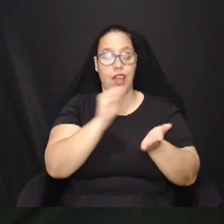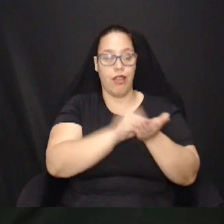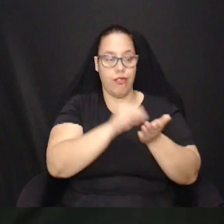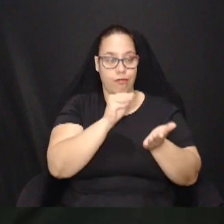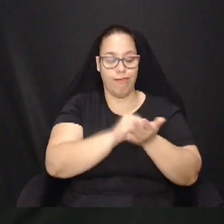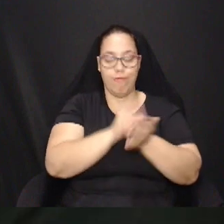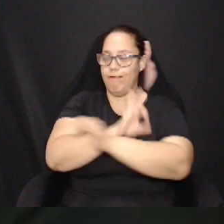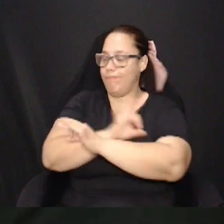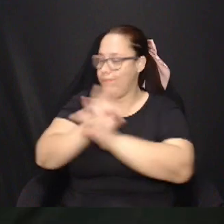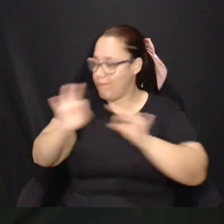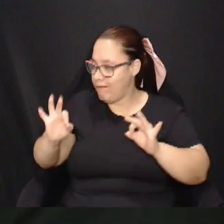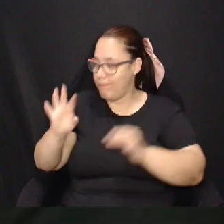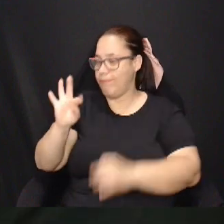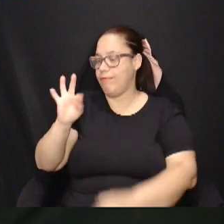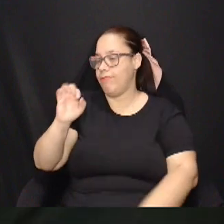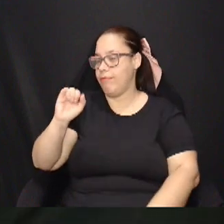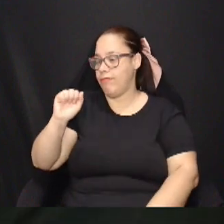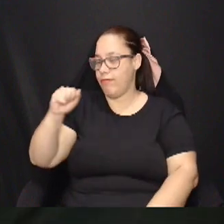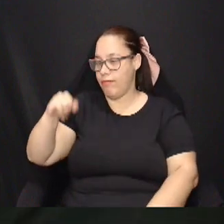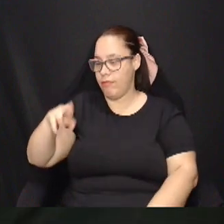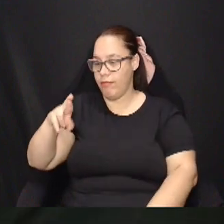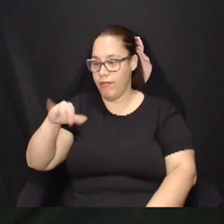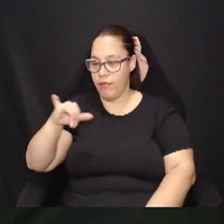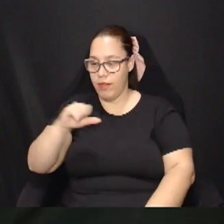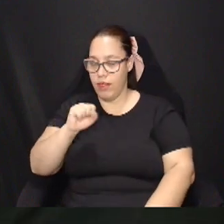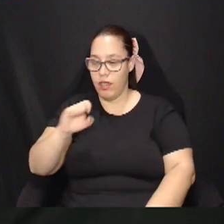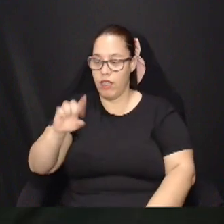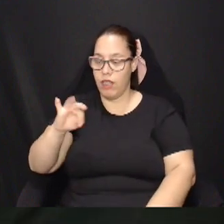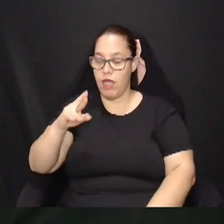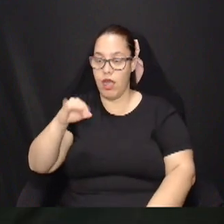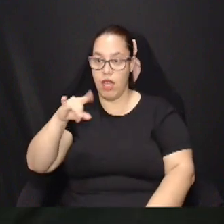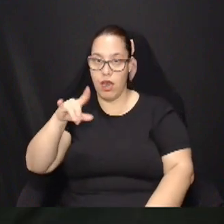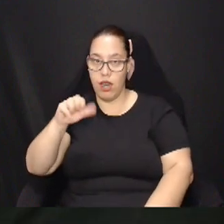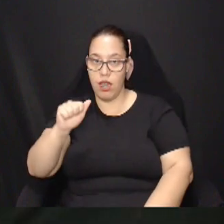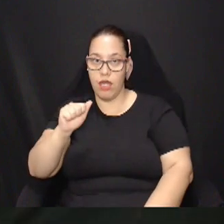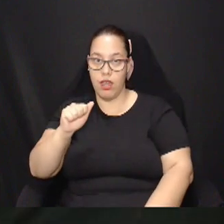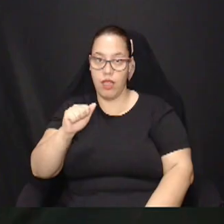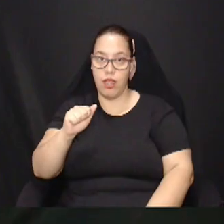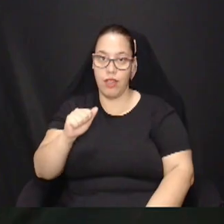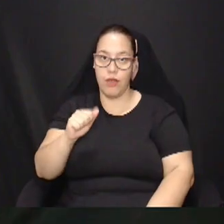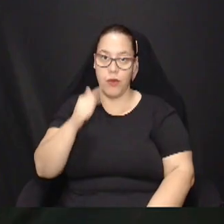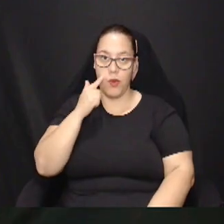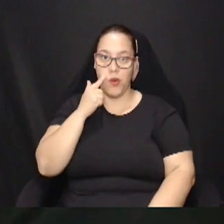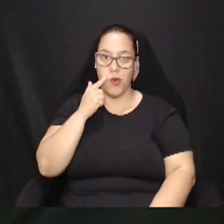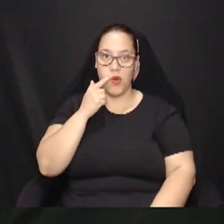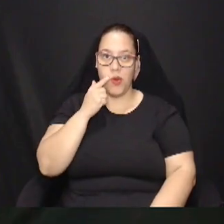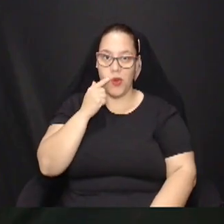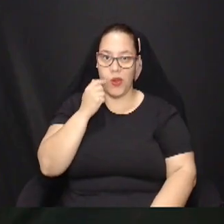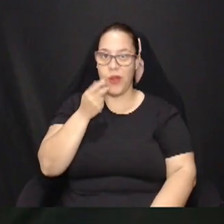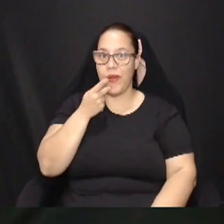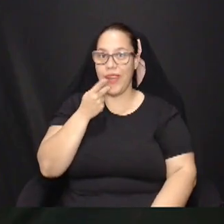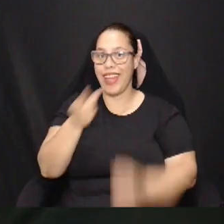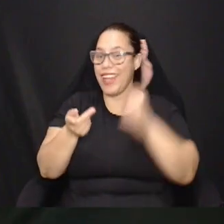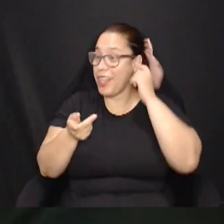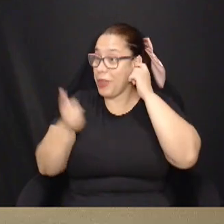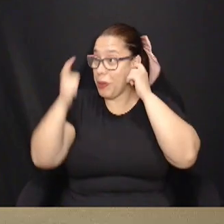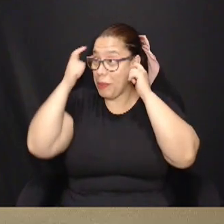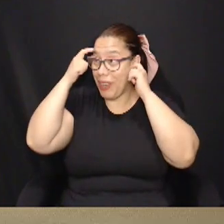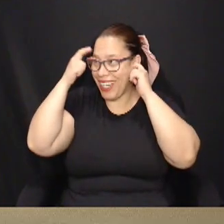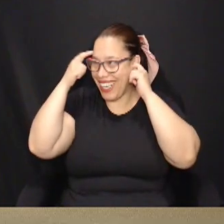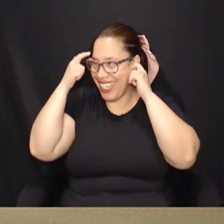Tamires, excelente. Agora vamos lá, Thalita. Eu parece que tô lendo o que você quer dizer, né? Porque quando a gente